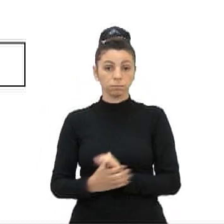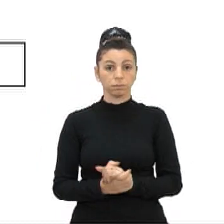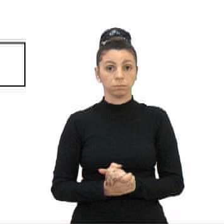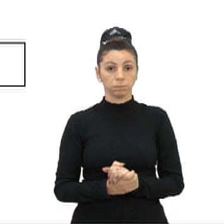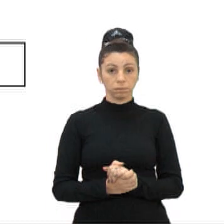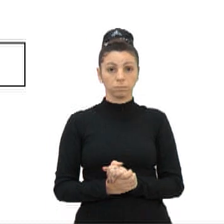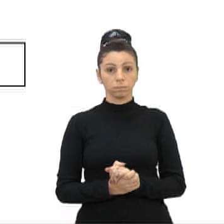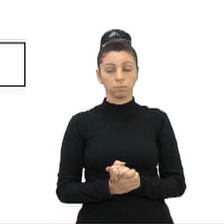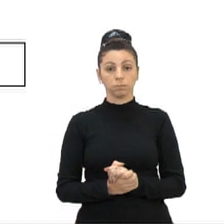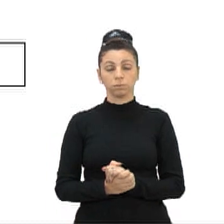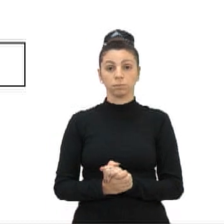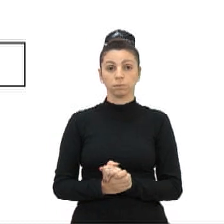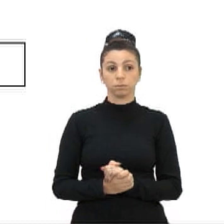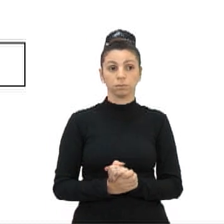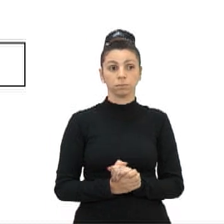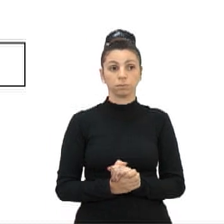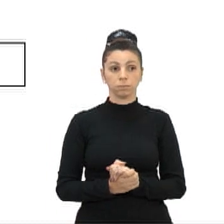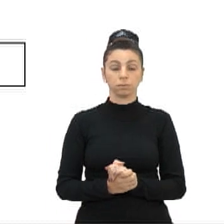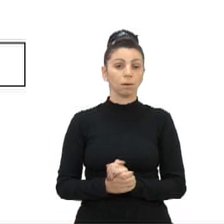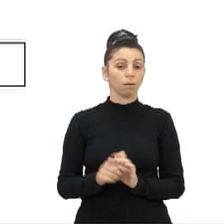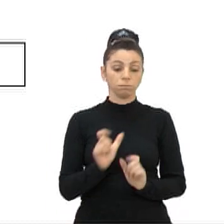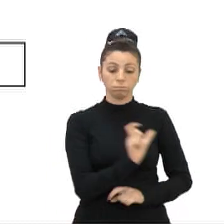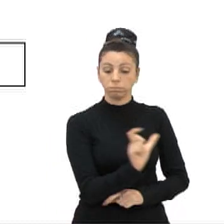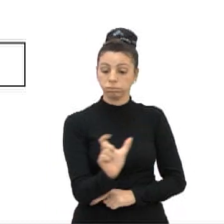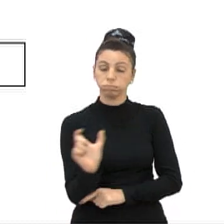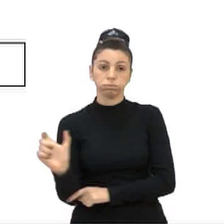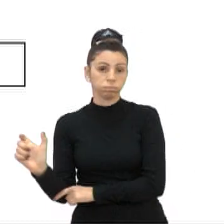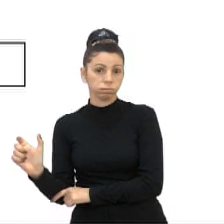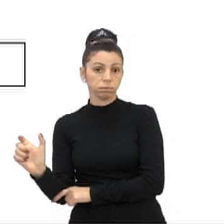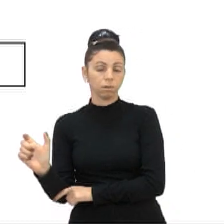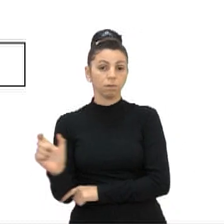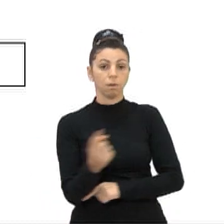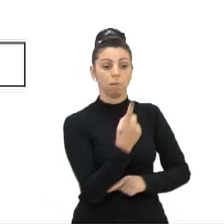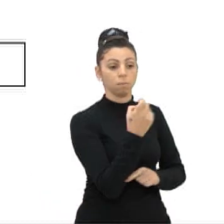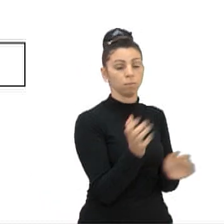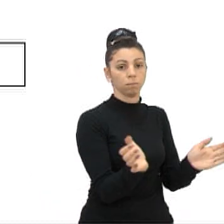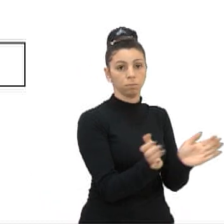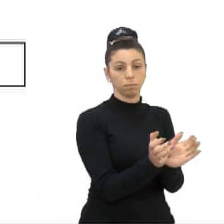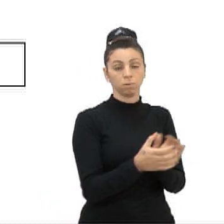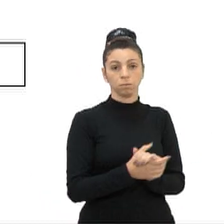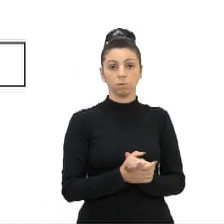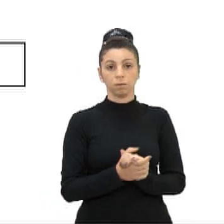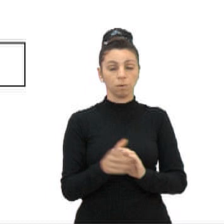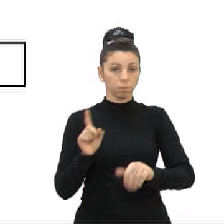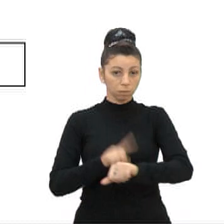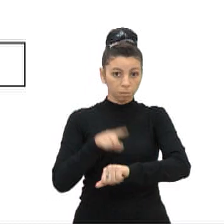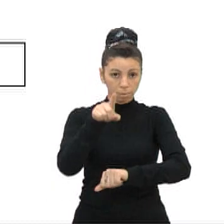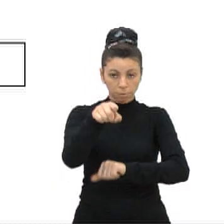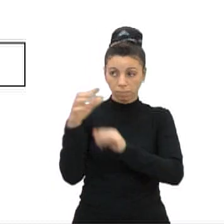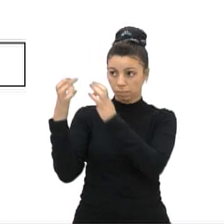afirmativo não se conjuga na, em qual pessoa do singular. Um tempo para vocês resolverem.